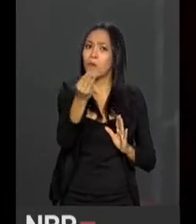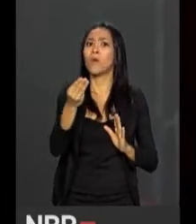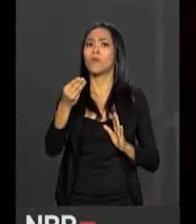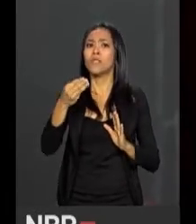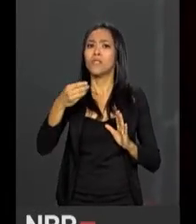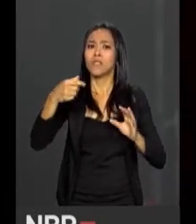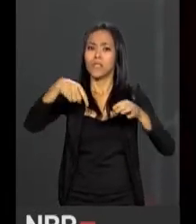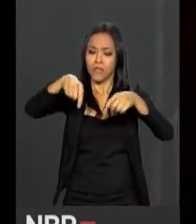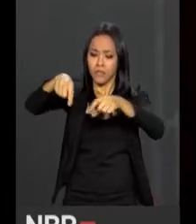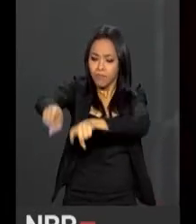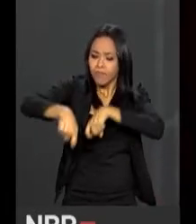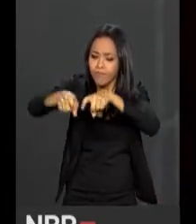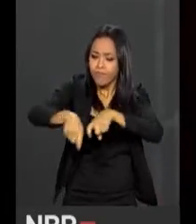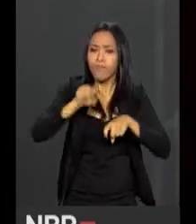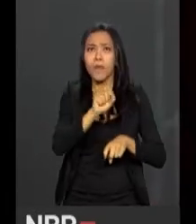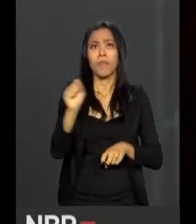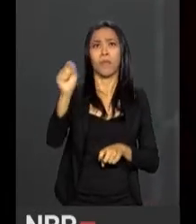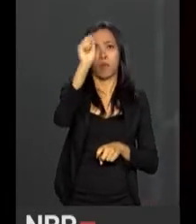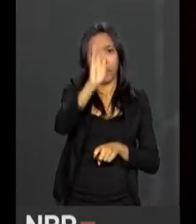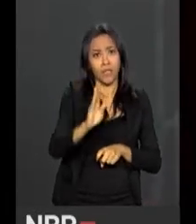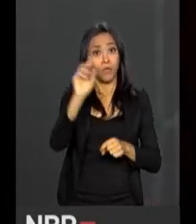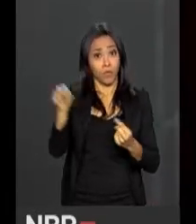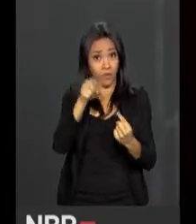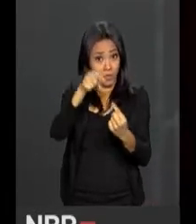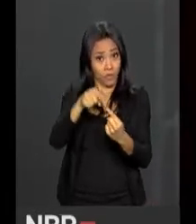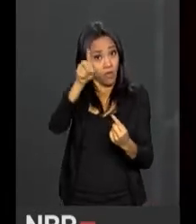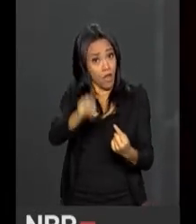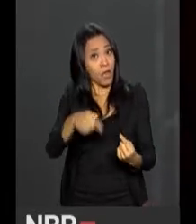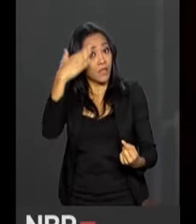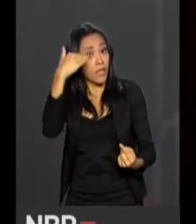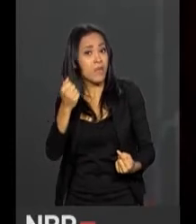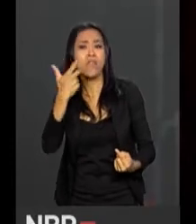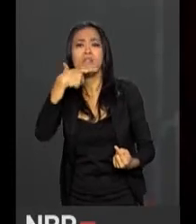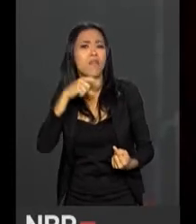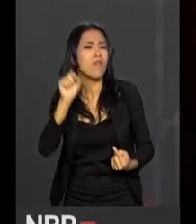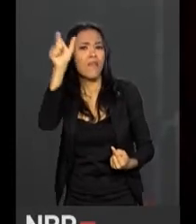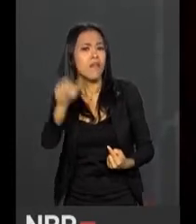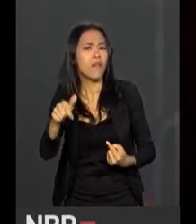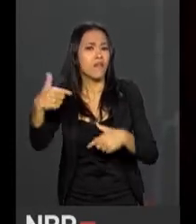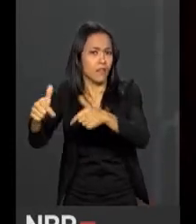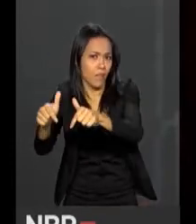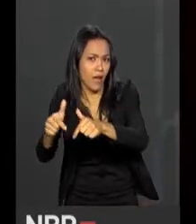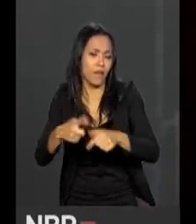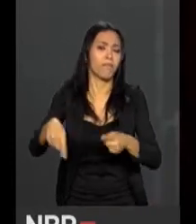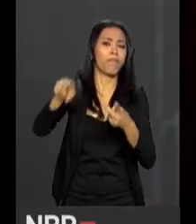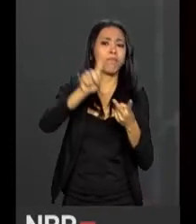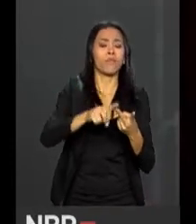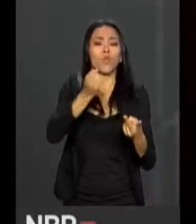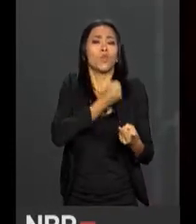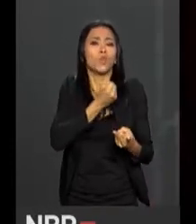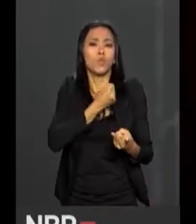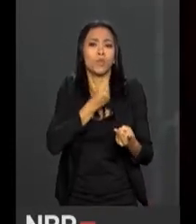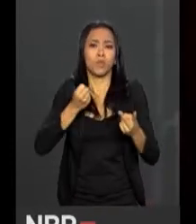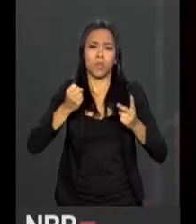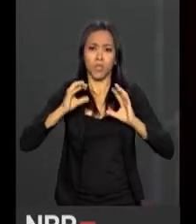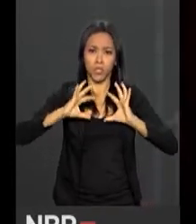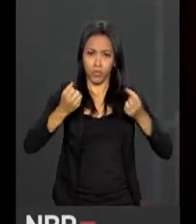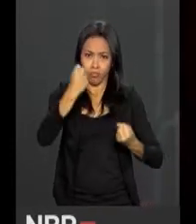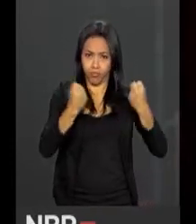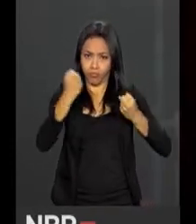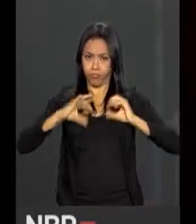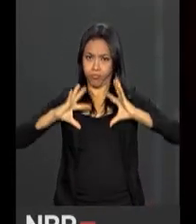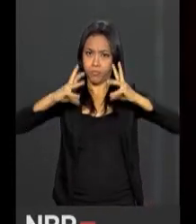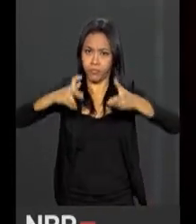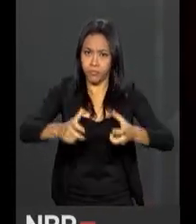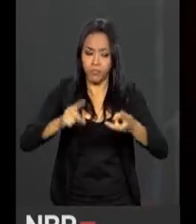em todo o país a intenção é saber por exemplo quem são os trabalhadores qual número de maquinário quantas são